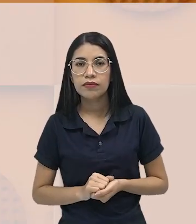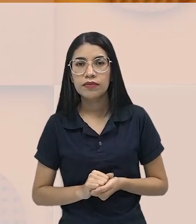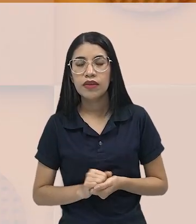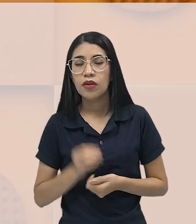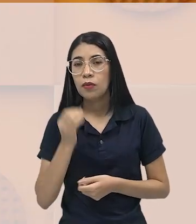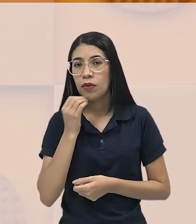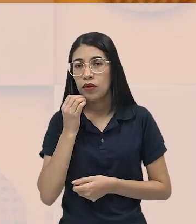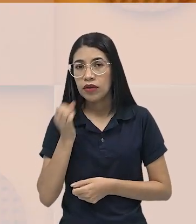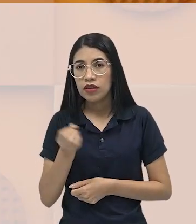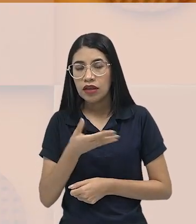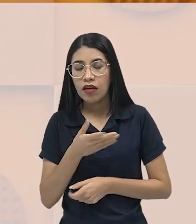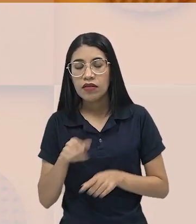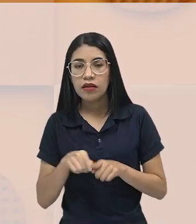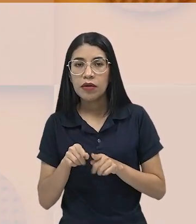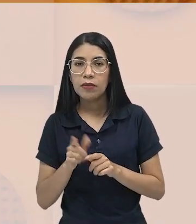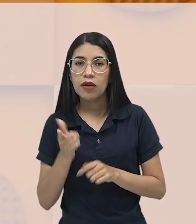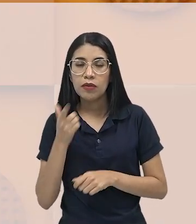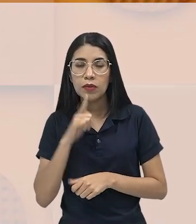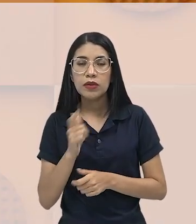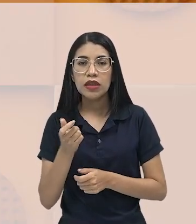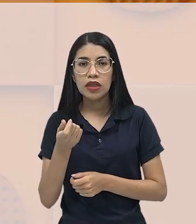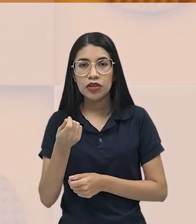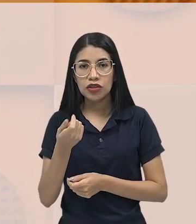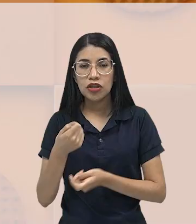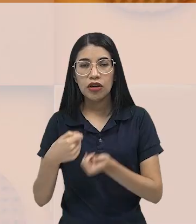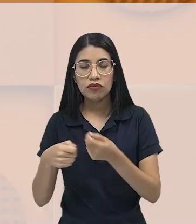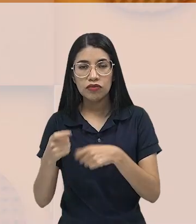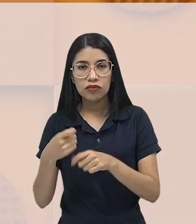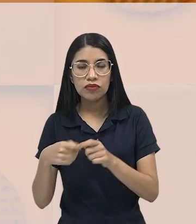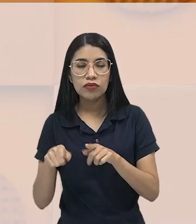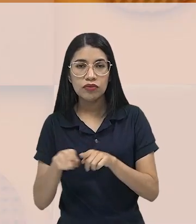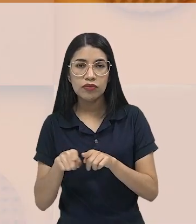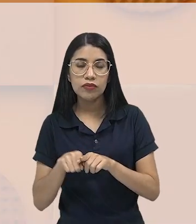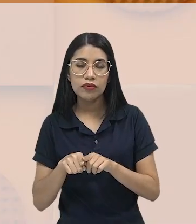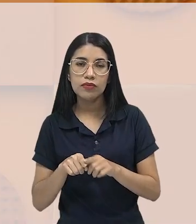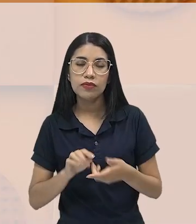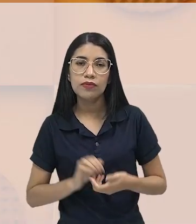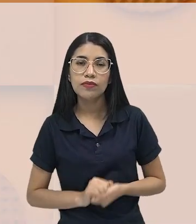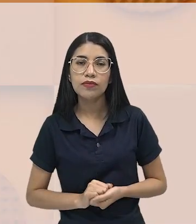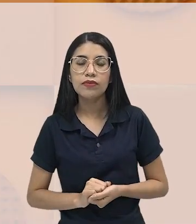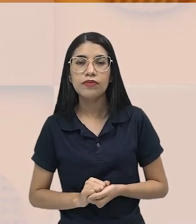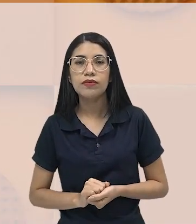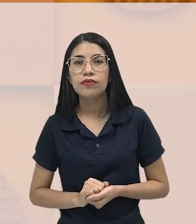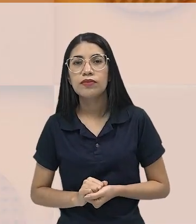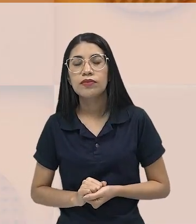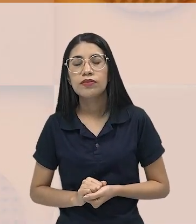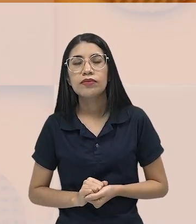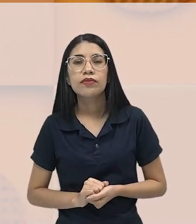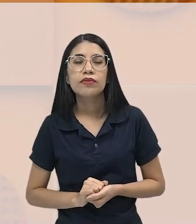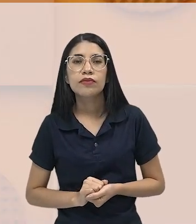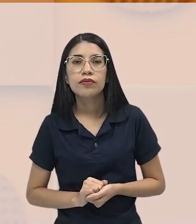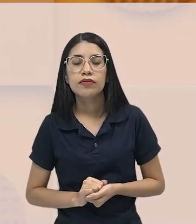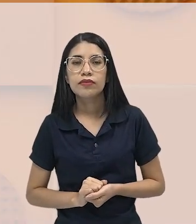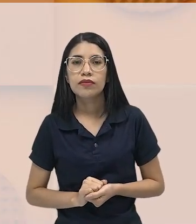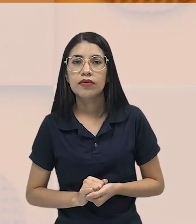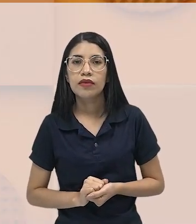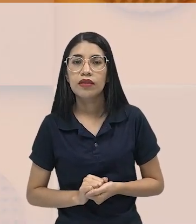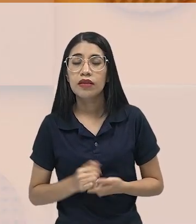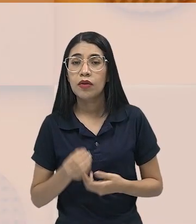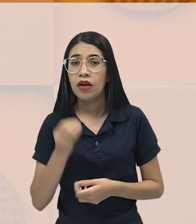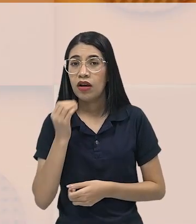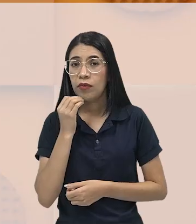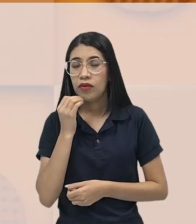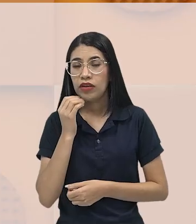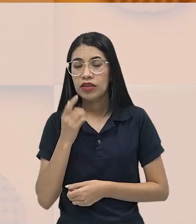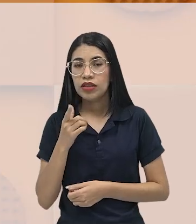novas oportunidades de investimento nessas novas terras, um novo mundo, né? E aí, nas primeiras oportunidades que